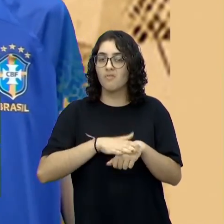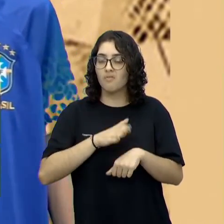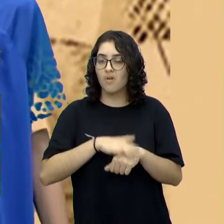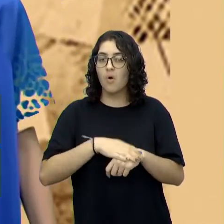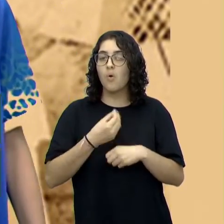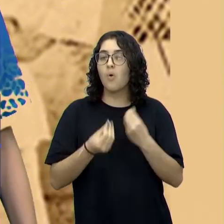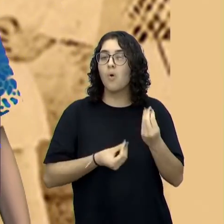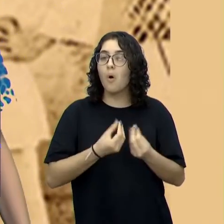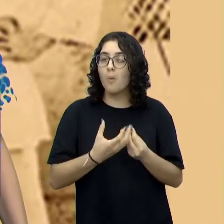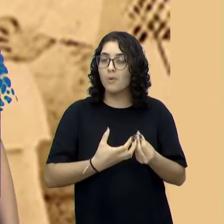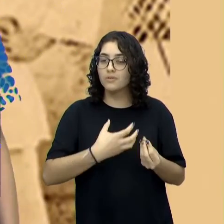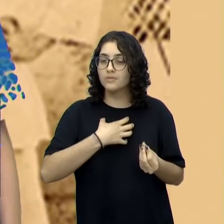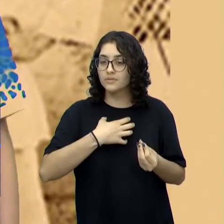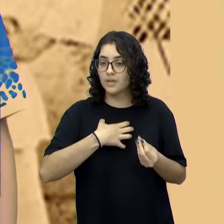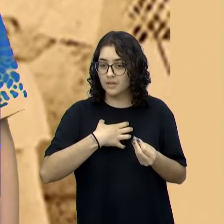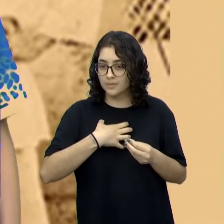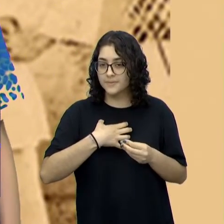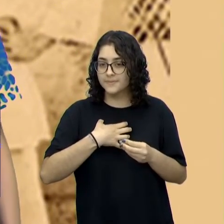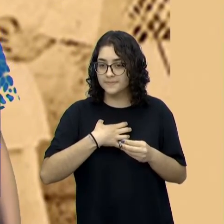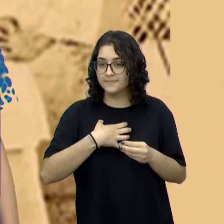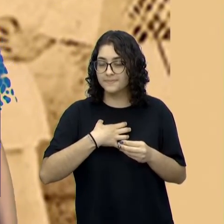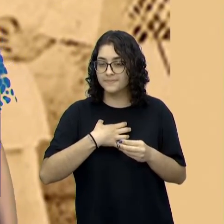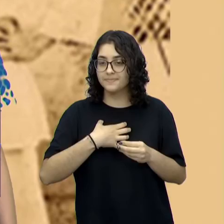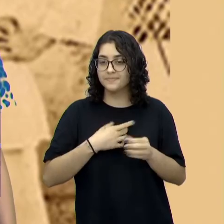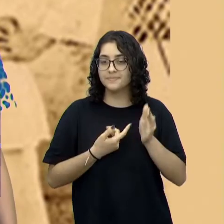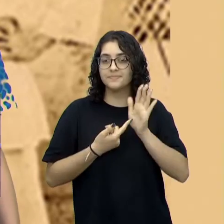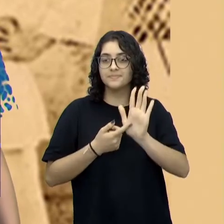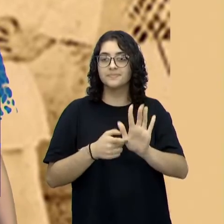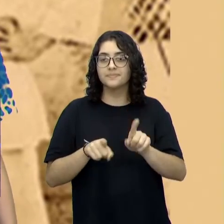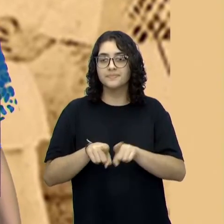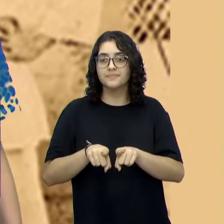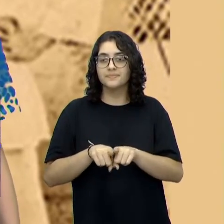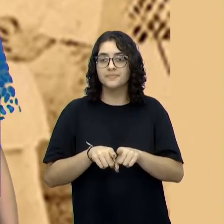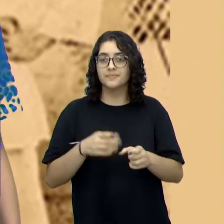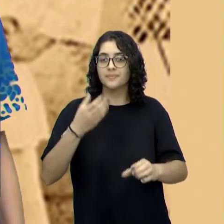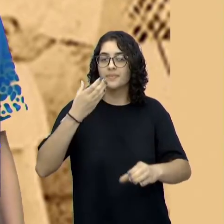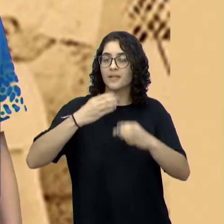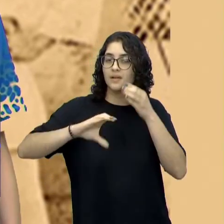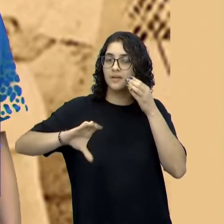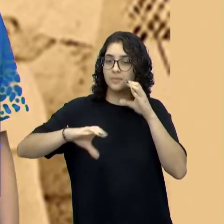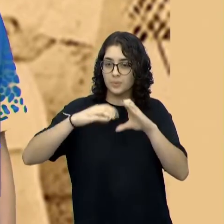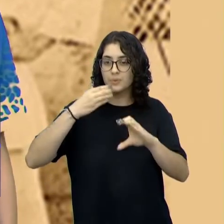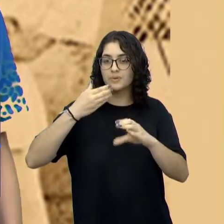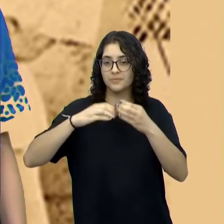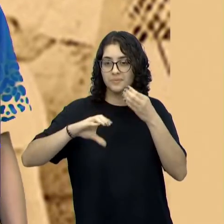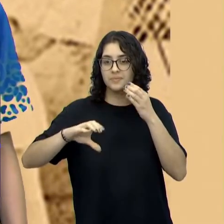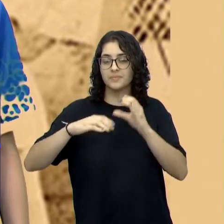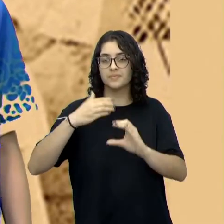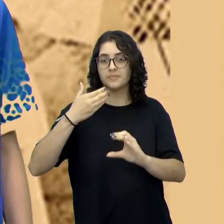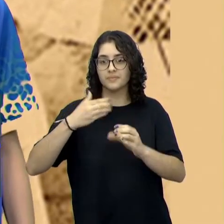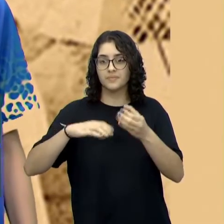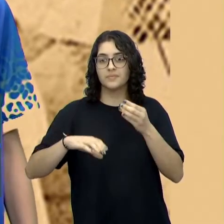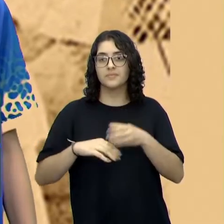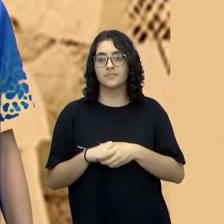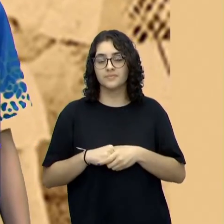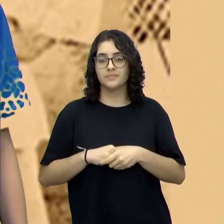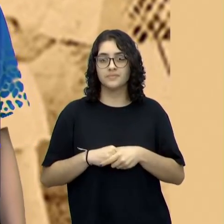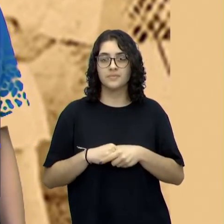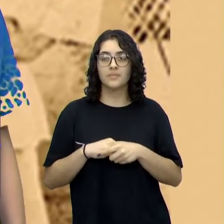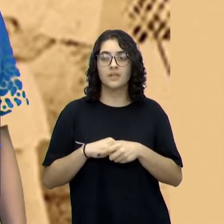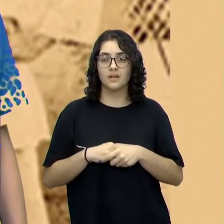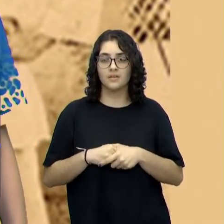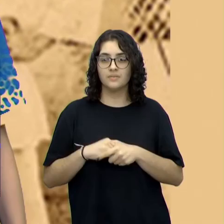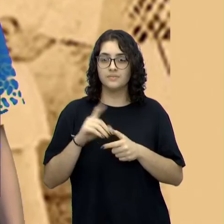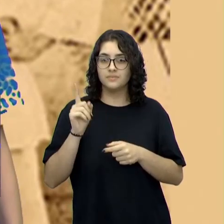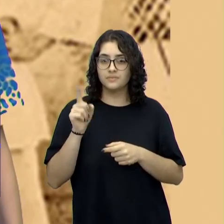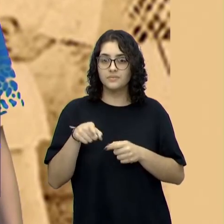que maneira, né, e mostra às vezes canções deles, né, coisas desse tipo